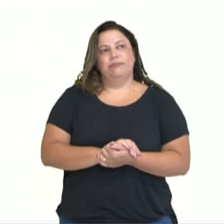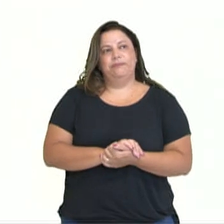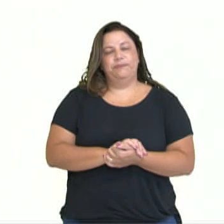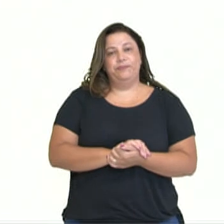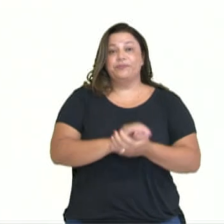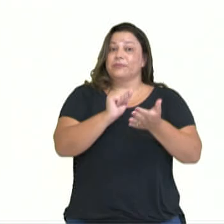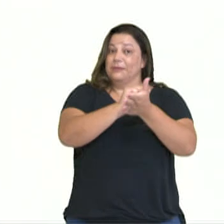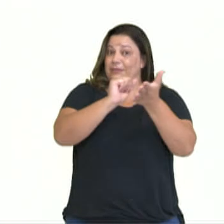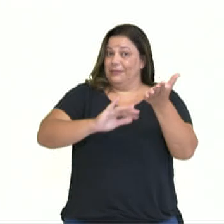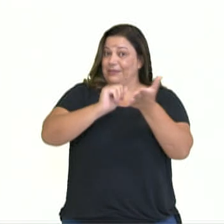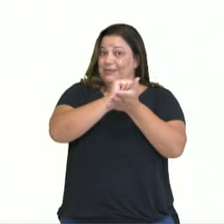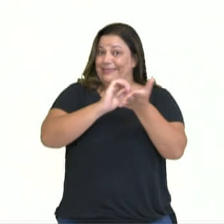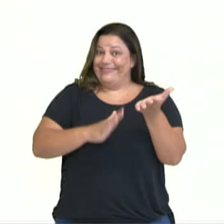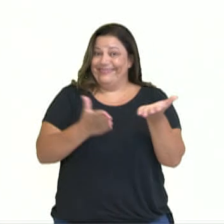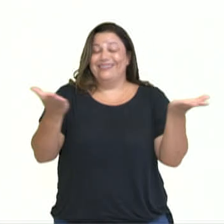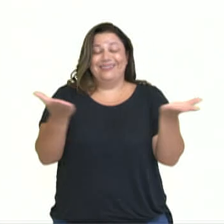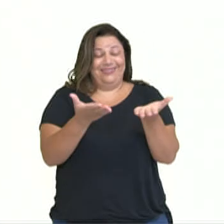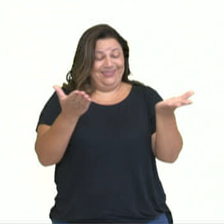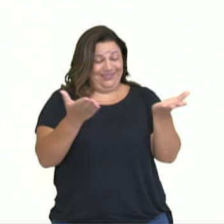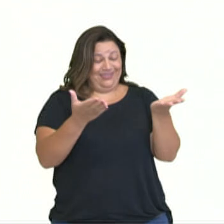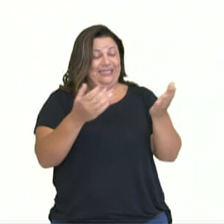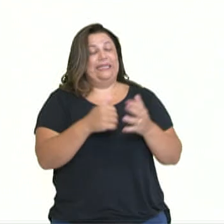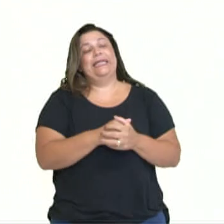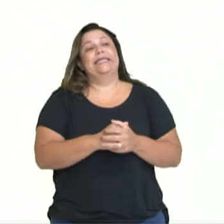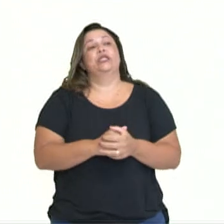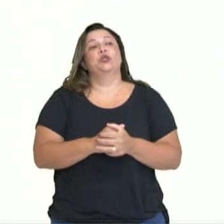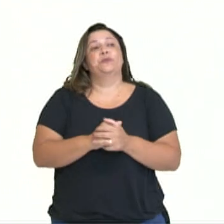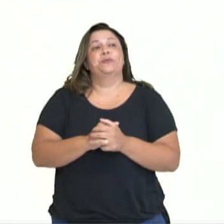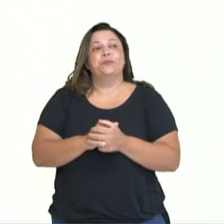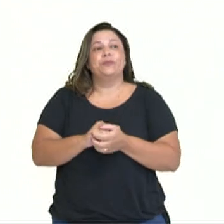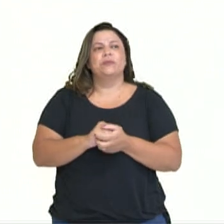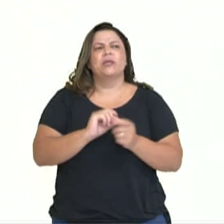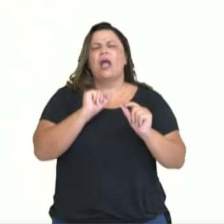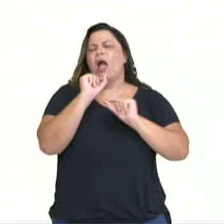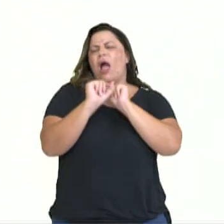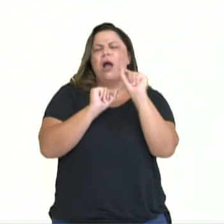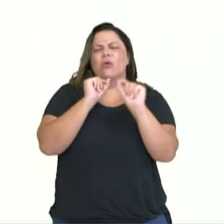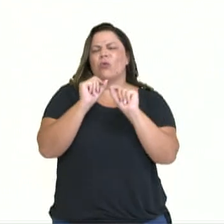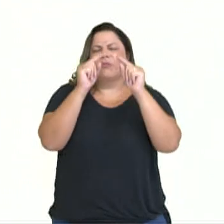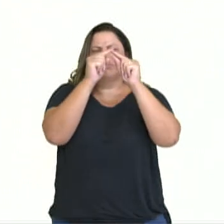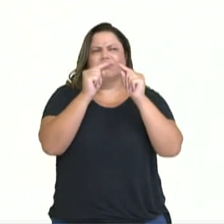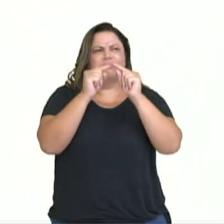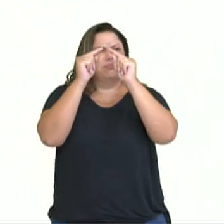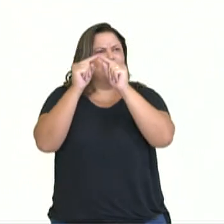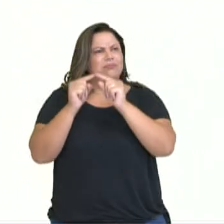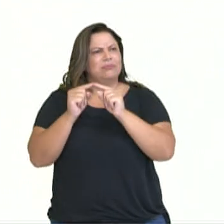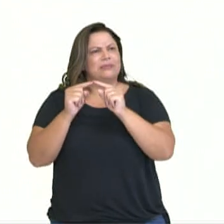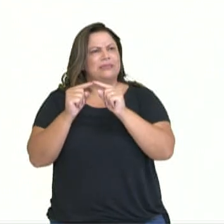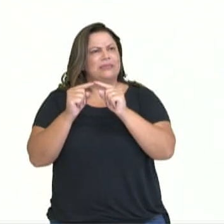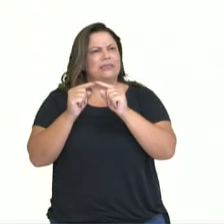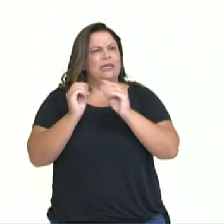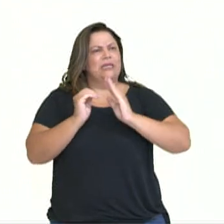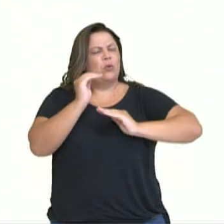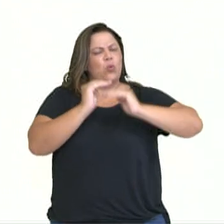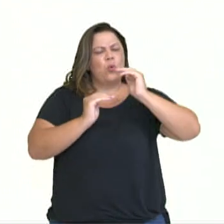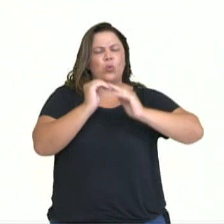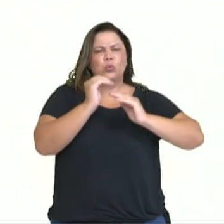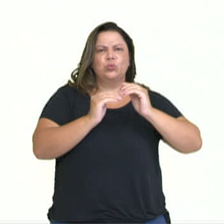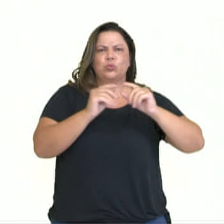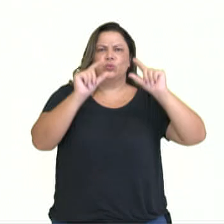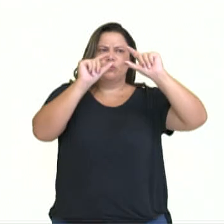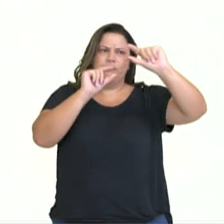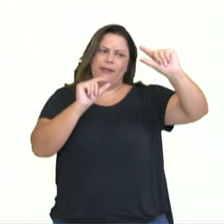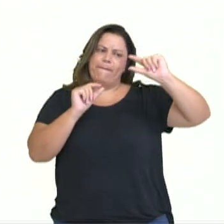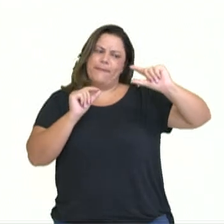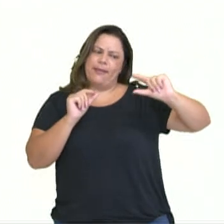Vamos a uma atividade agora sobre esse esquema de rima. Como as rimas estão construídas nos versos, escreva. Vocês vão analisar esse